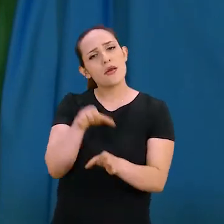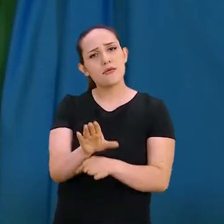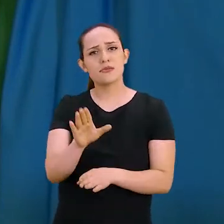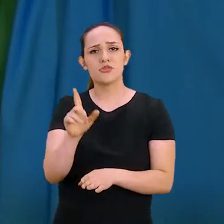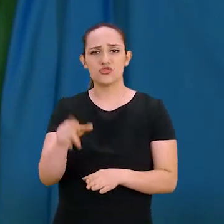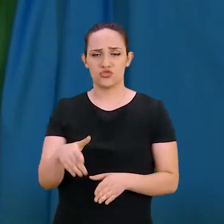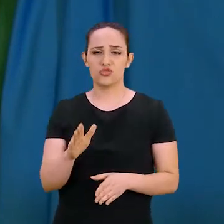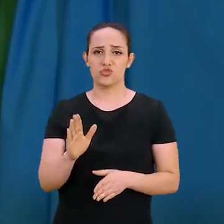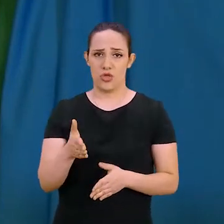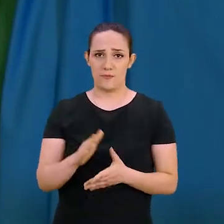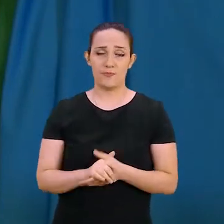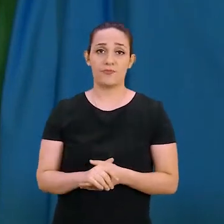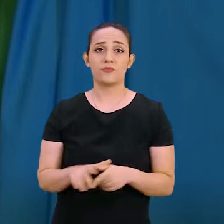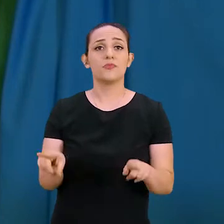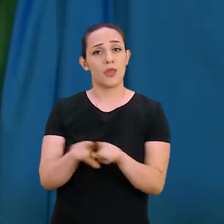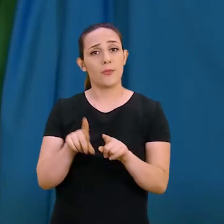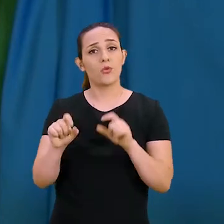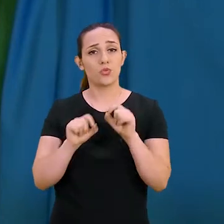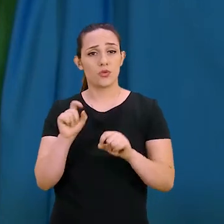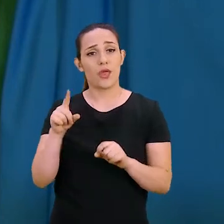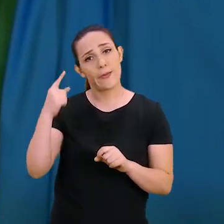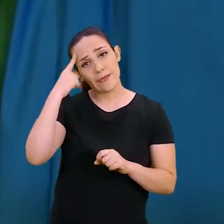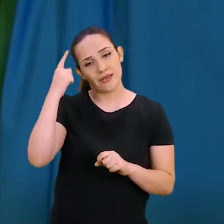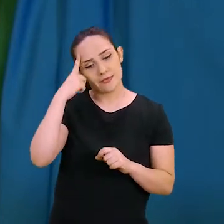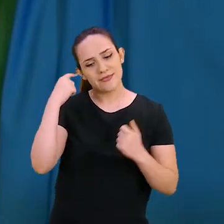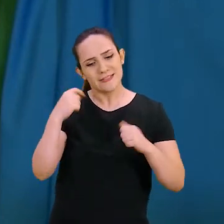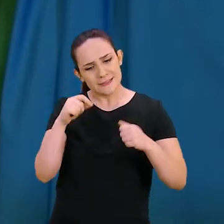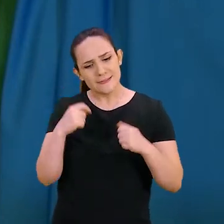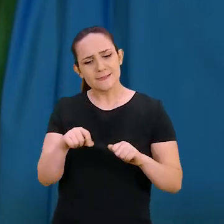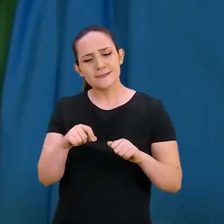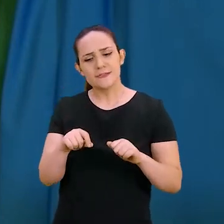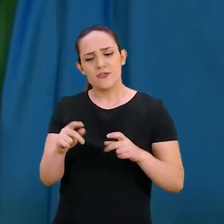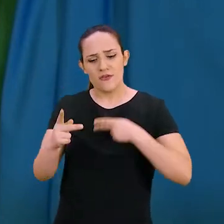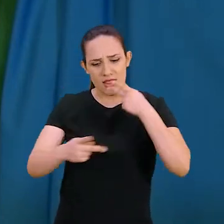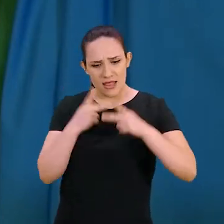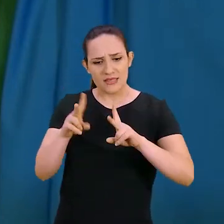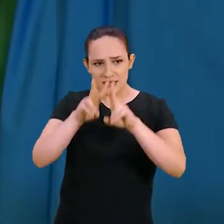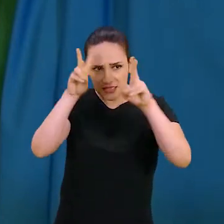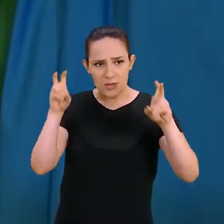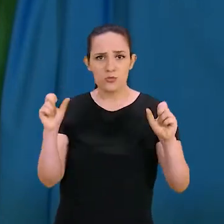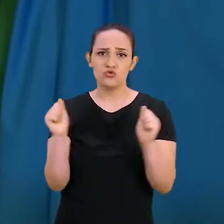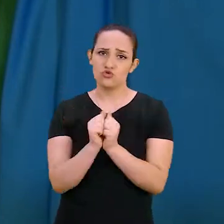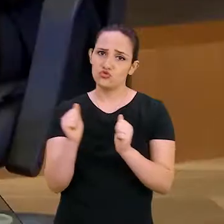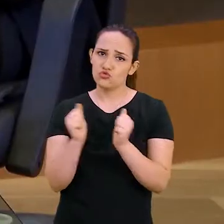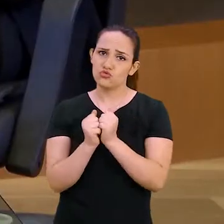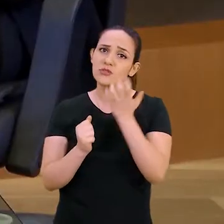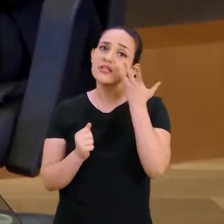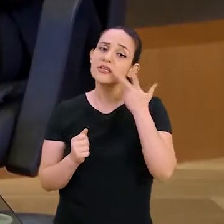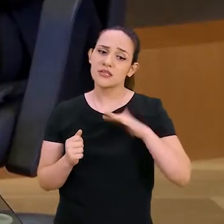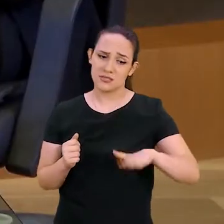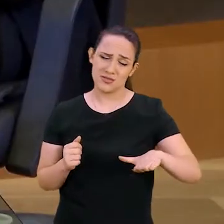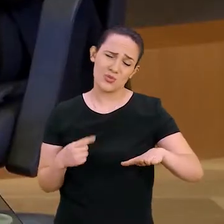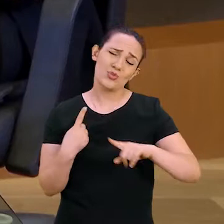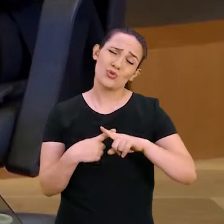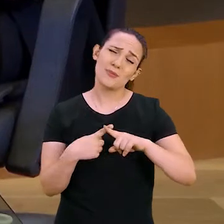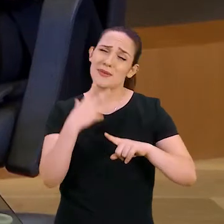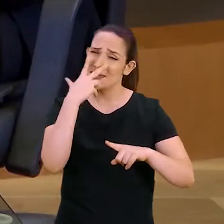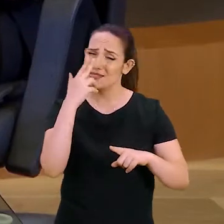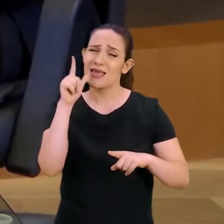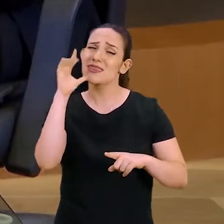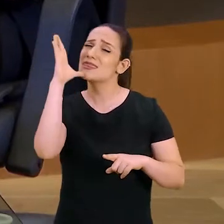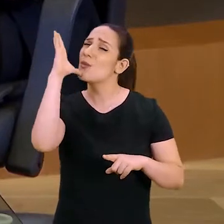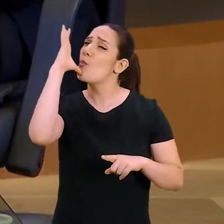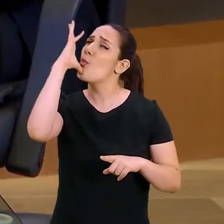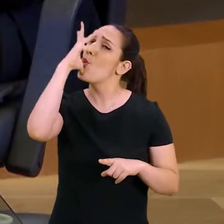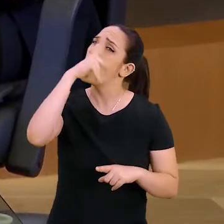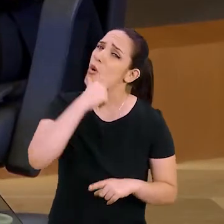também compreende essa necessidade de estar tratando desses assuntos com os menores também, apesar de estarem bem distantes ainda da